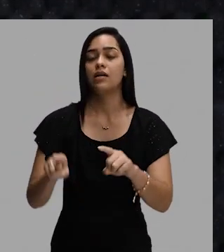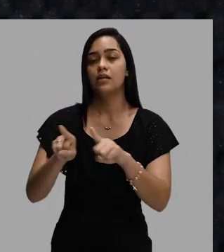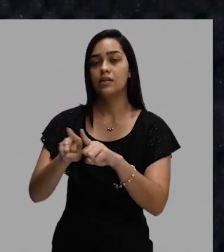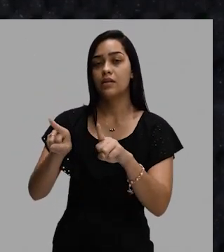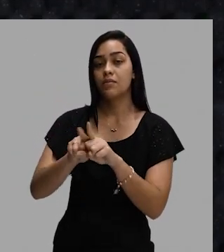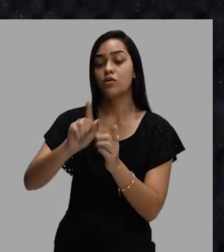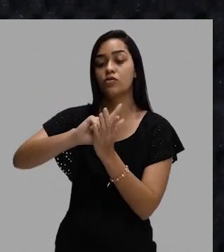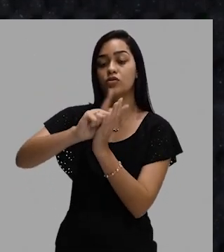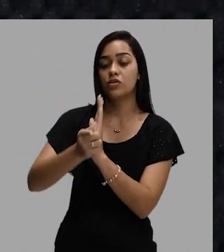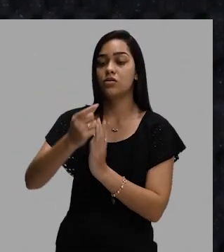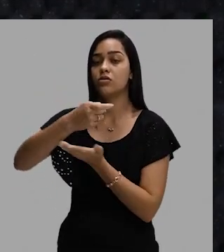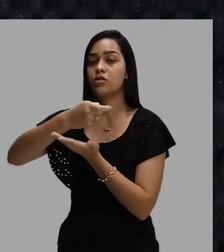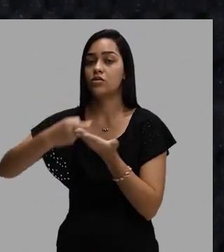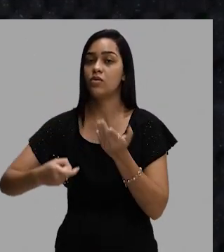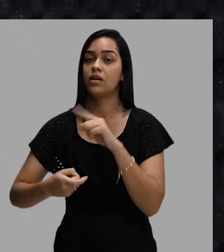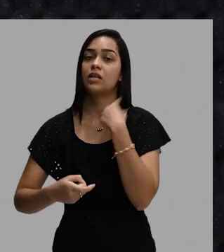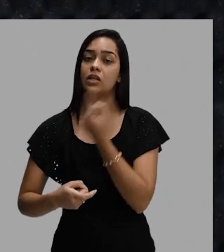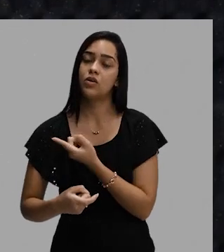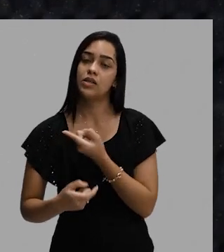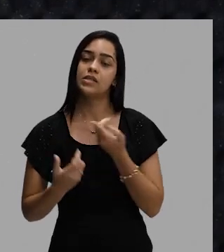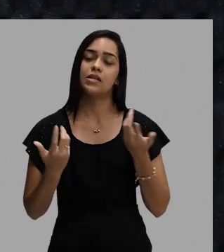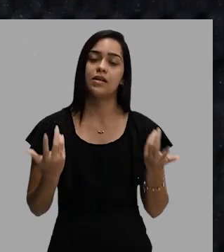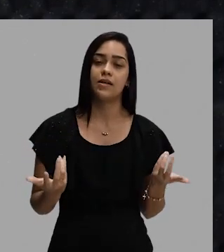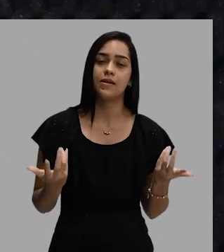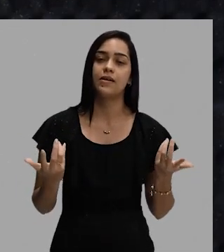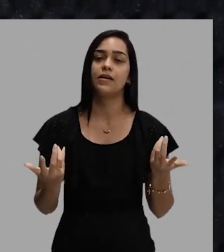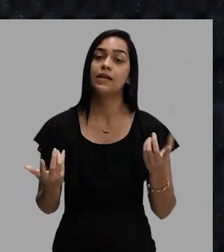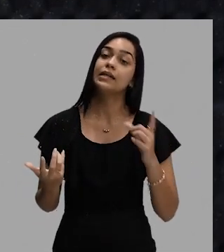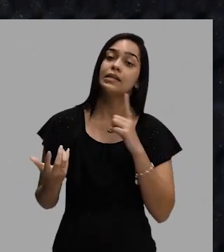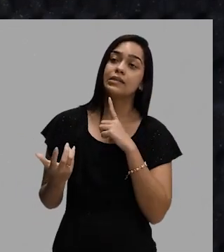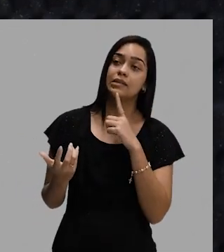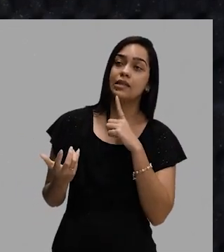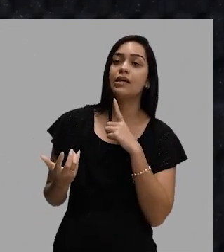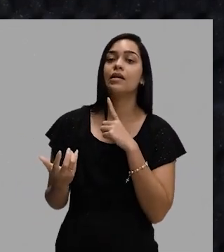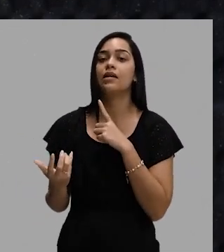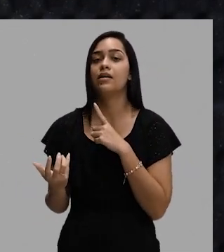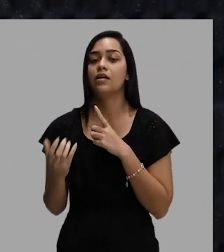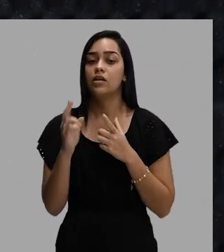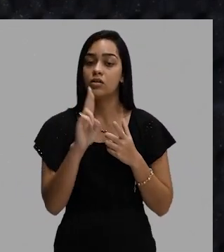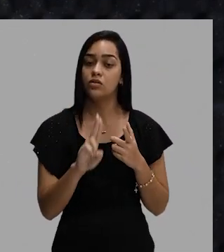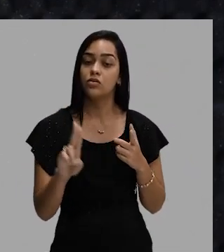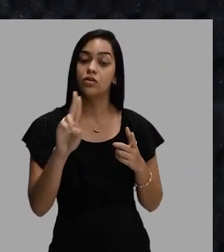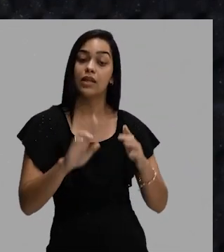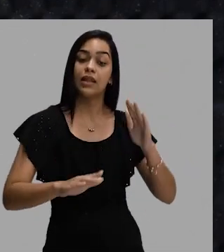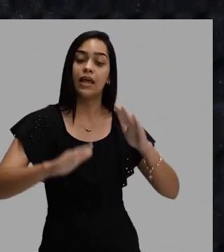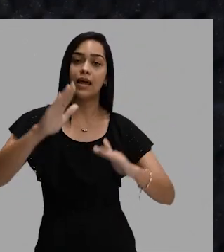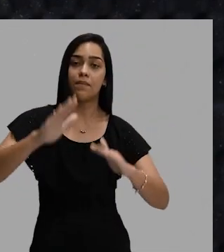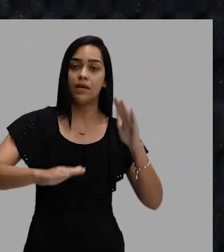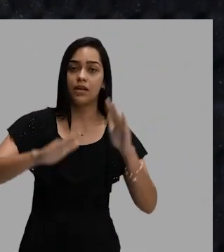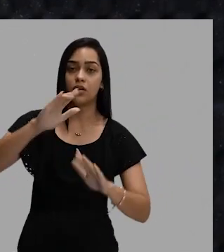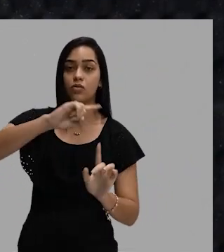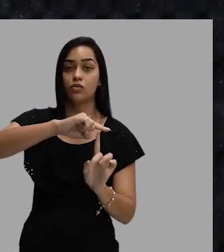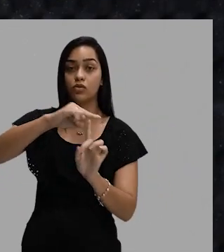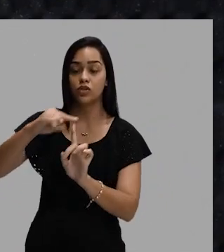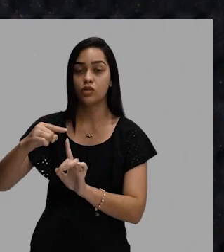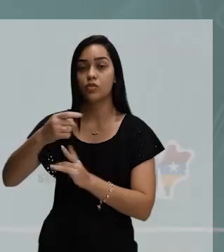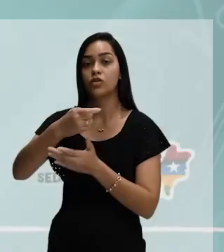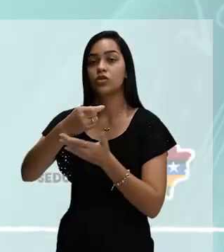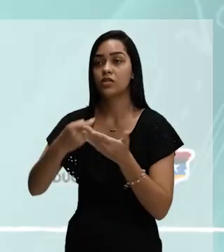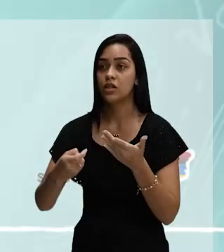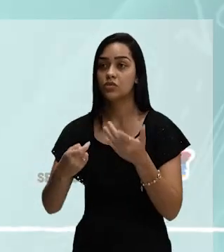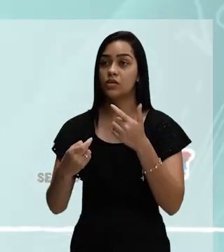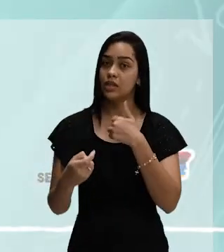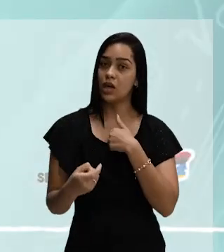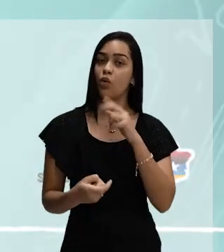os gêneros textuais que nós lançamos mão dependendo do tipo de texto que